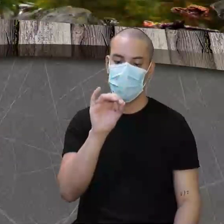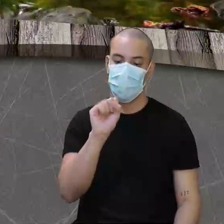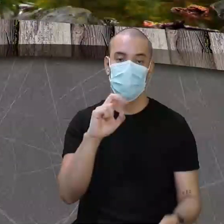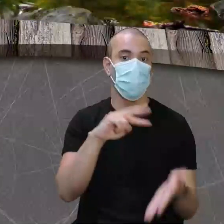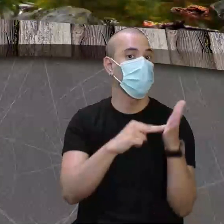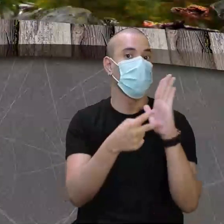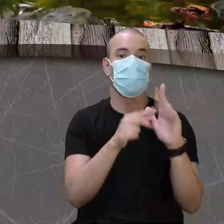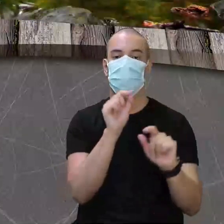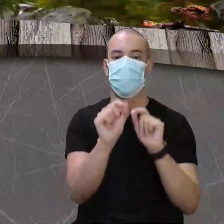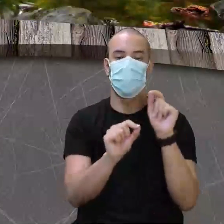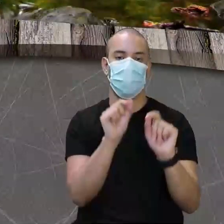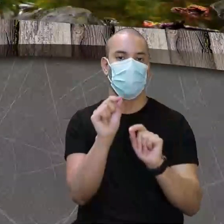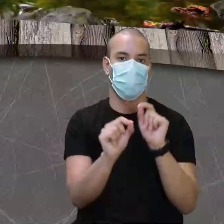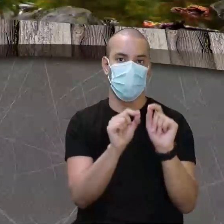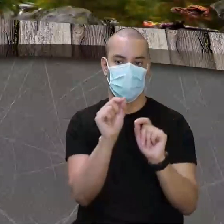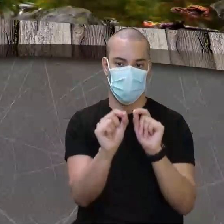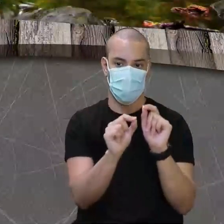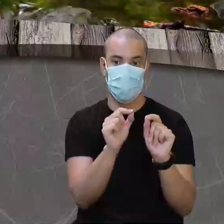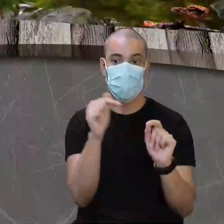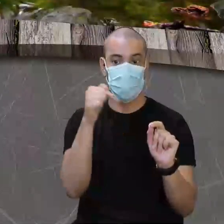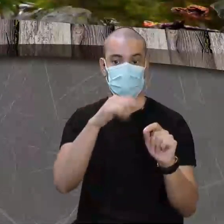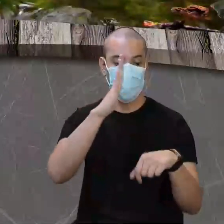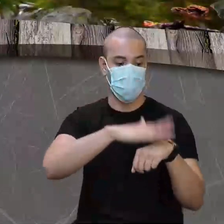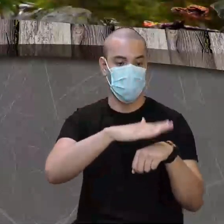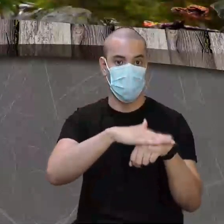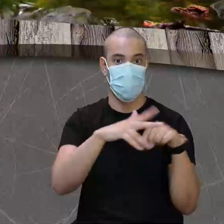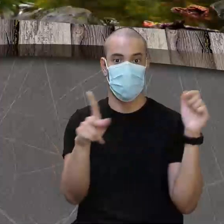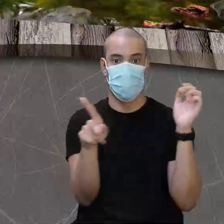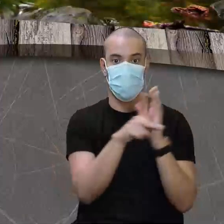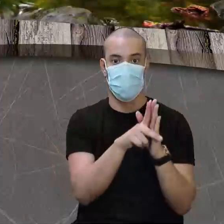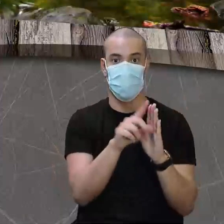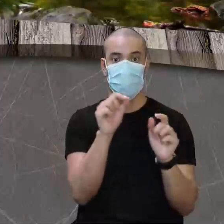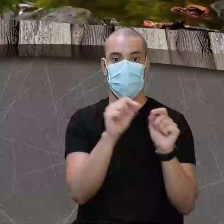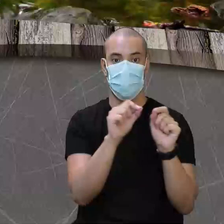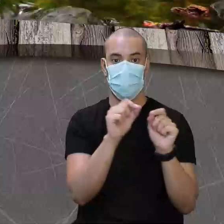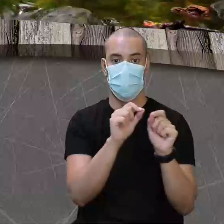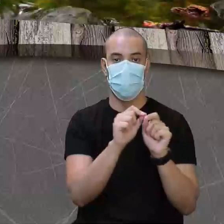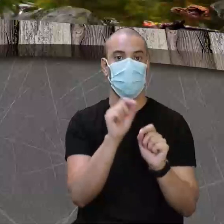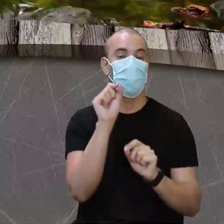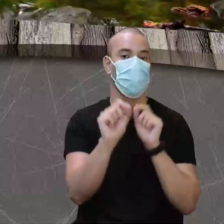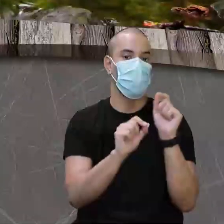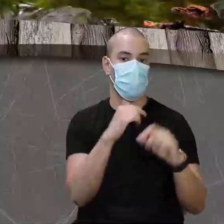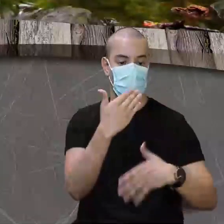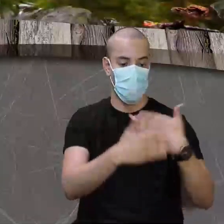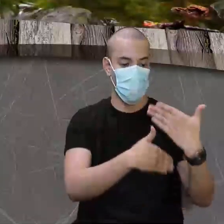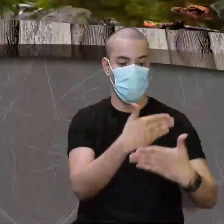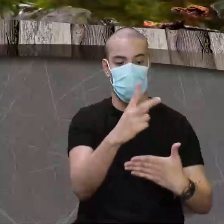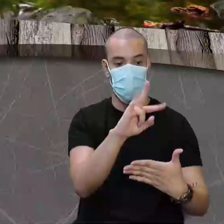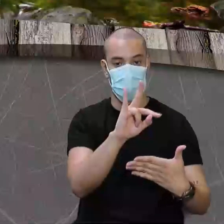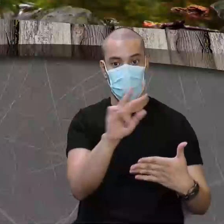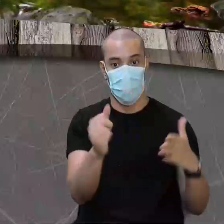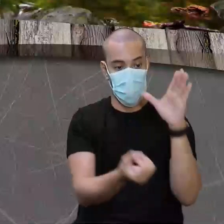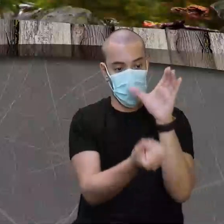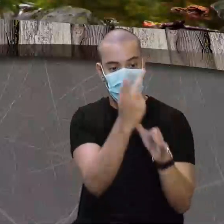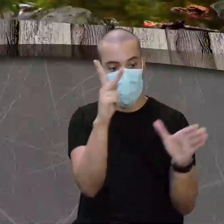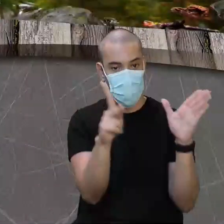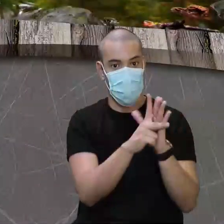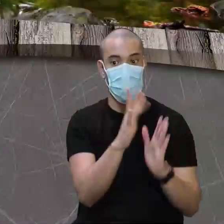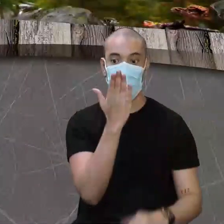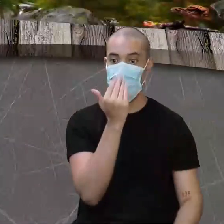autotróficos. O que significa isso, professora? São aqueles que vão realizar processos onde eles vão produzir o seu próprio